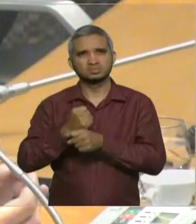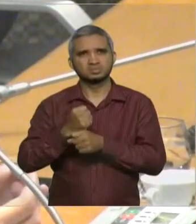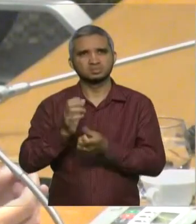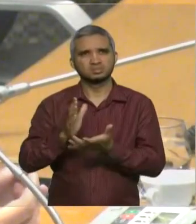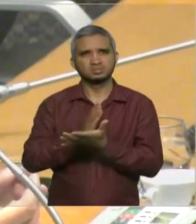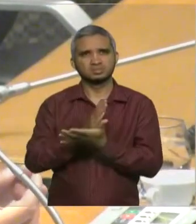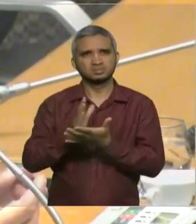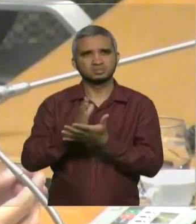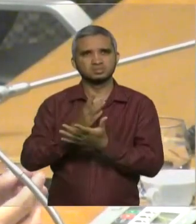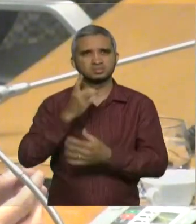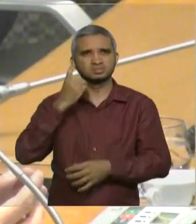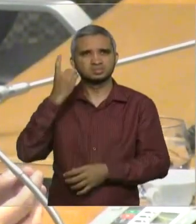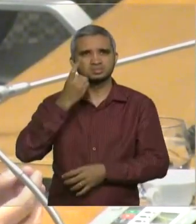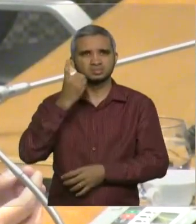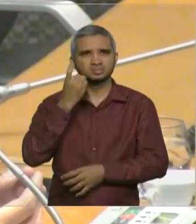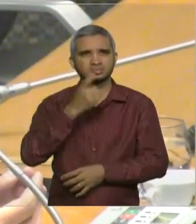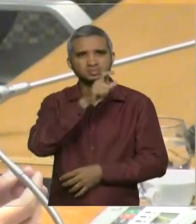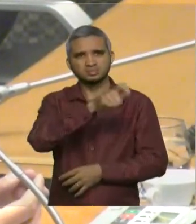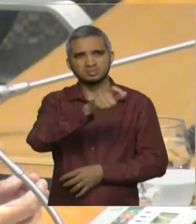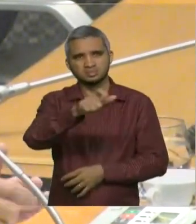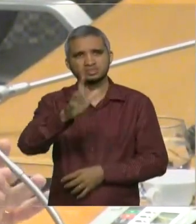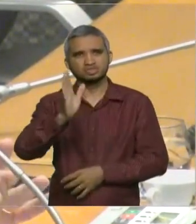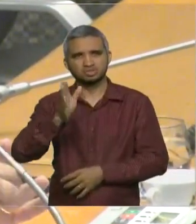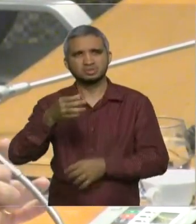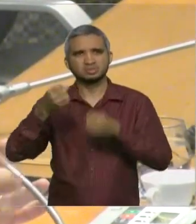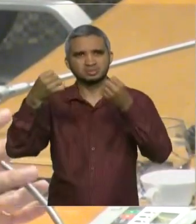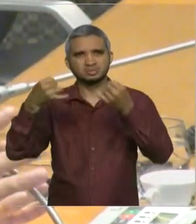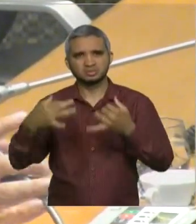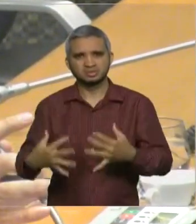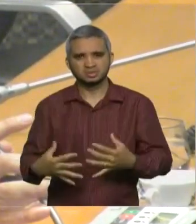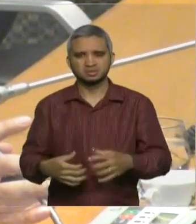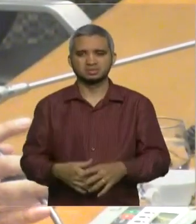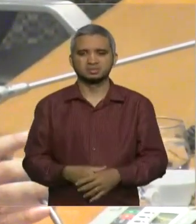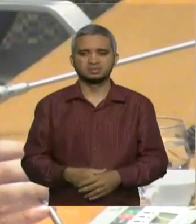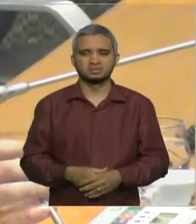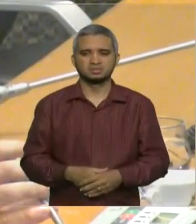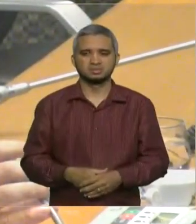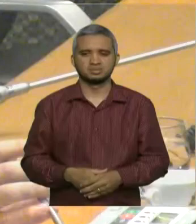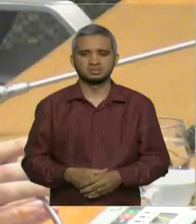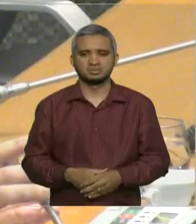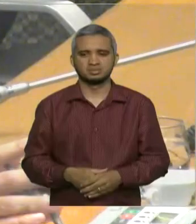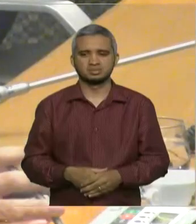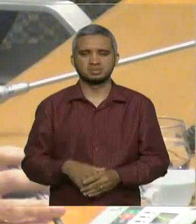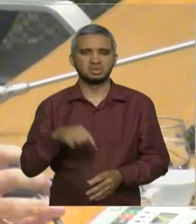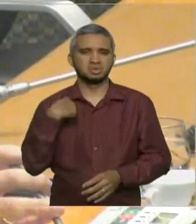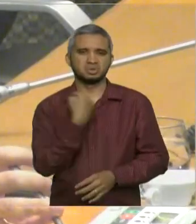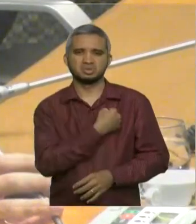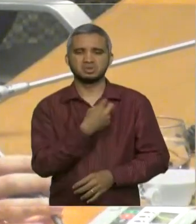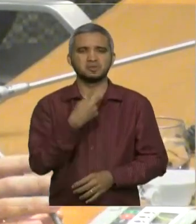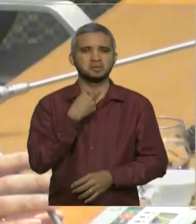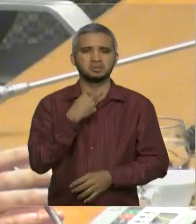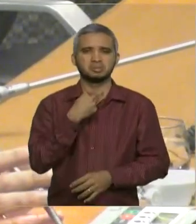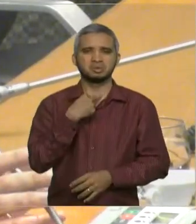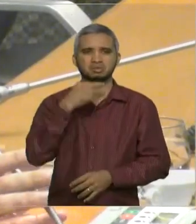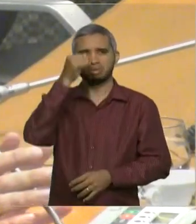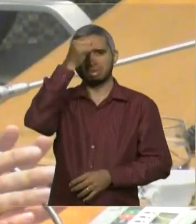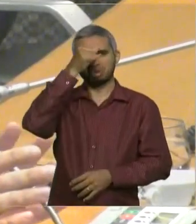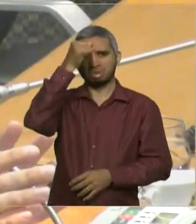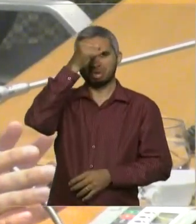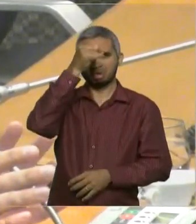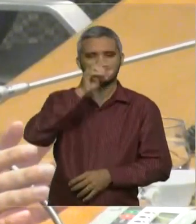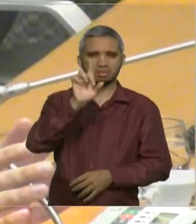desse sorriso, eu tenho certeza, e não podemos ser hipócritas em imaginar que a